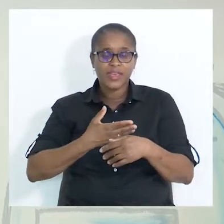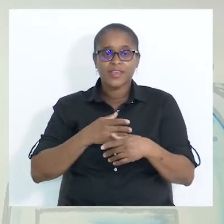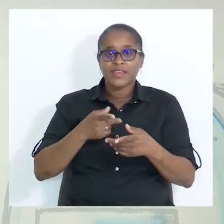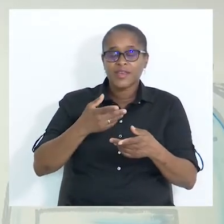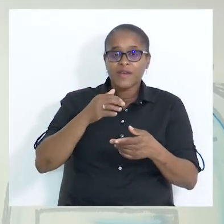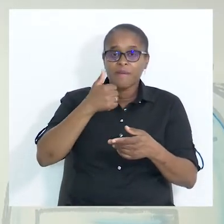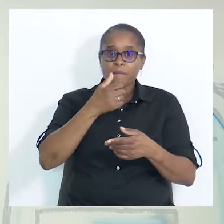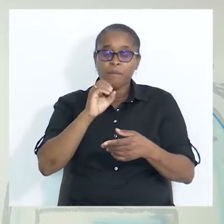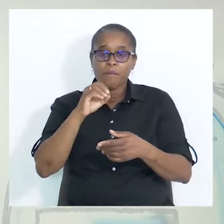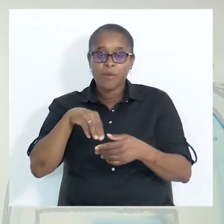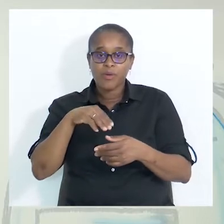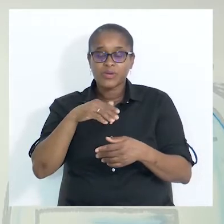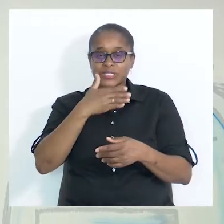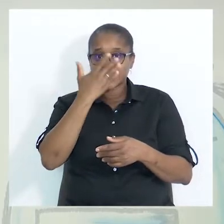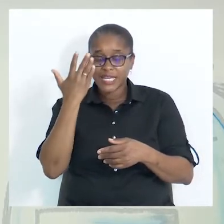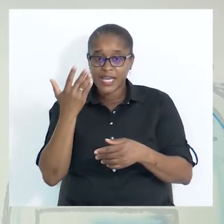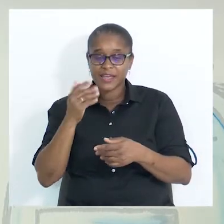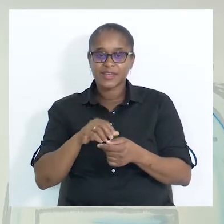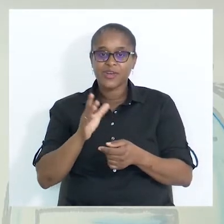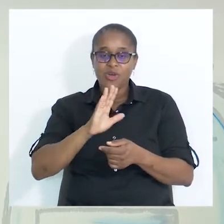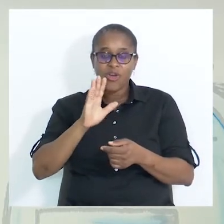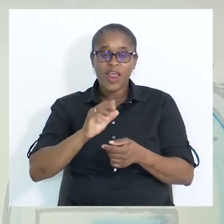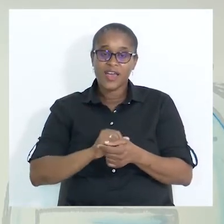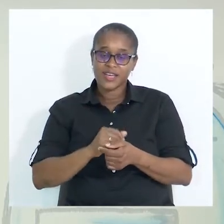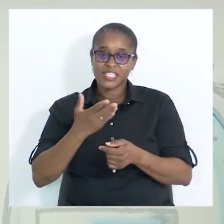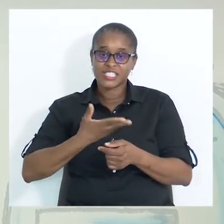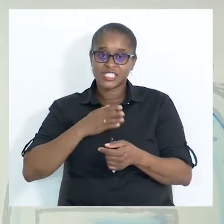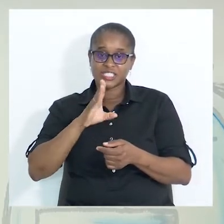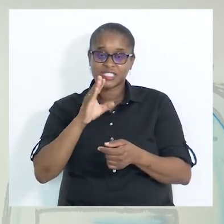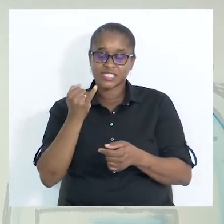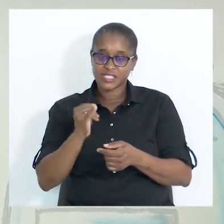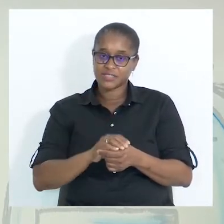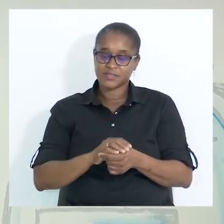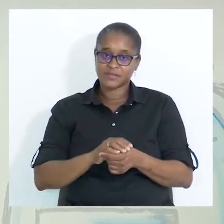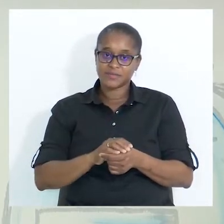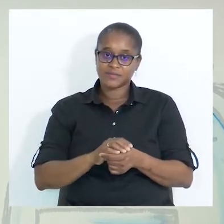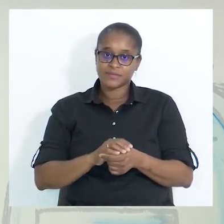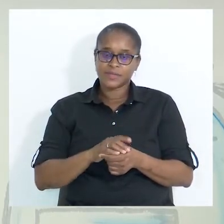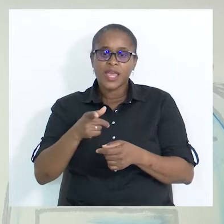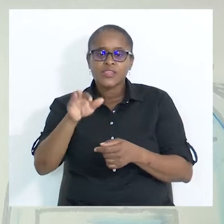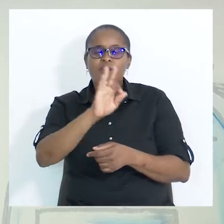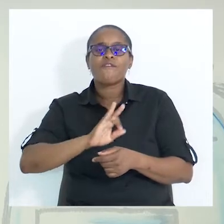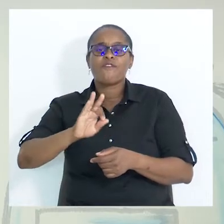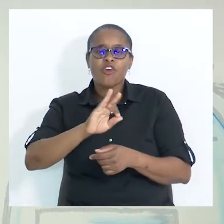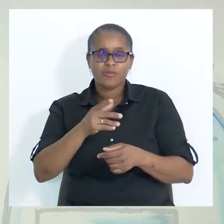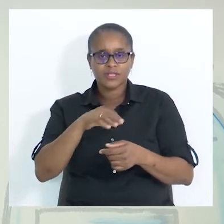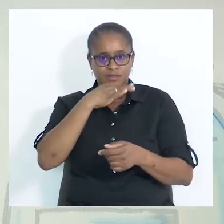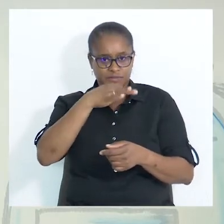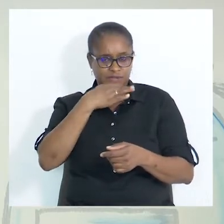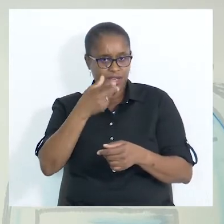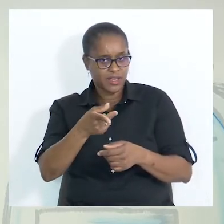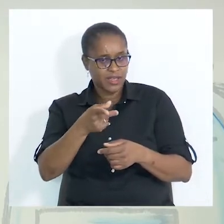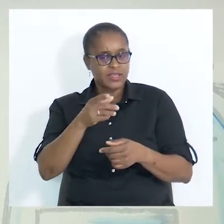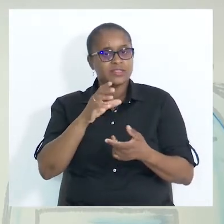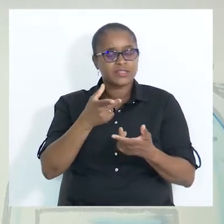dia! Olá, tia! Então, essa forma de palatalizar